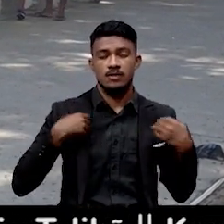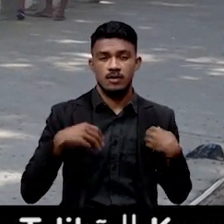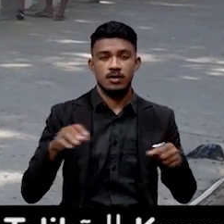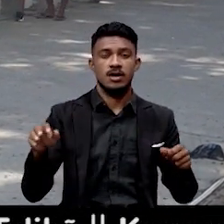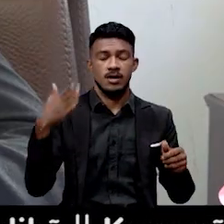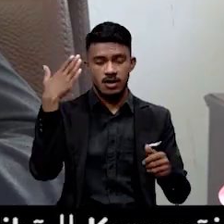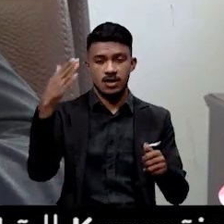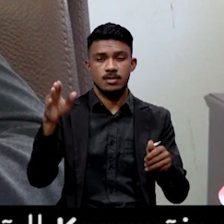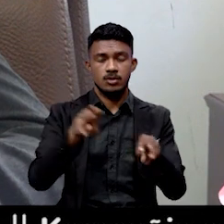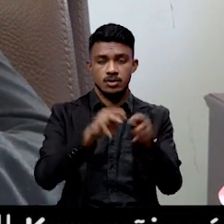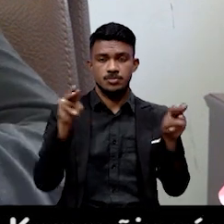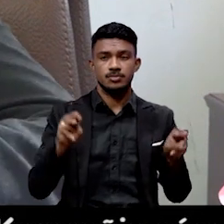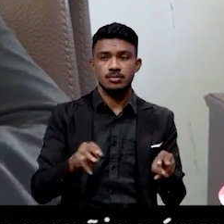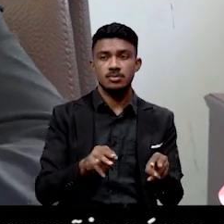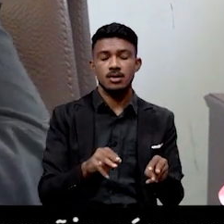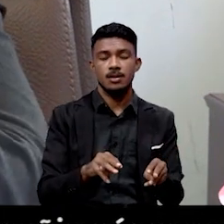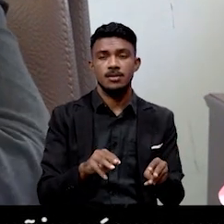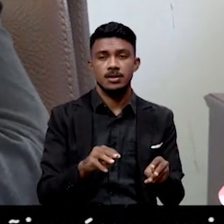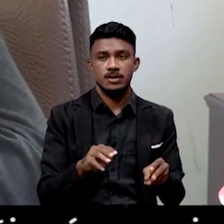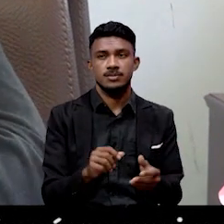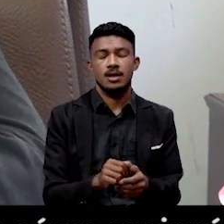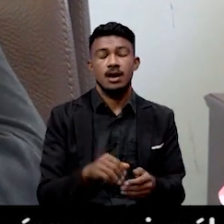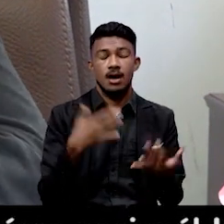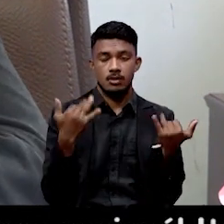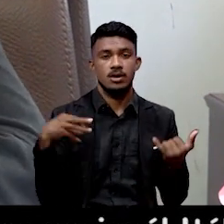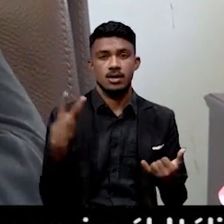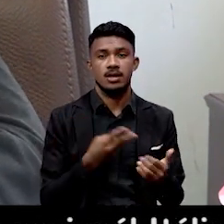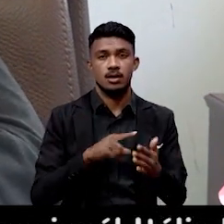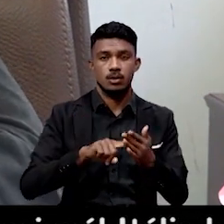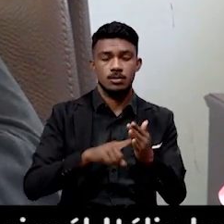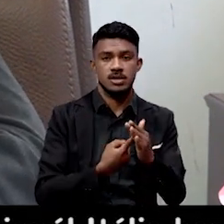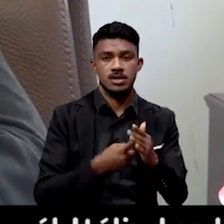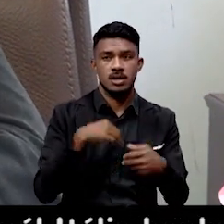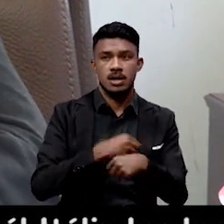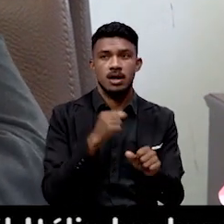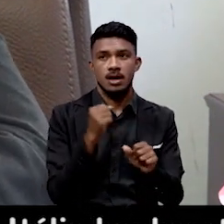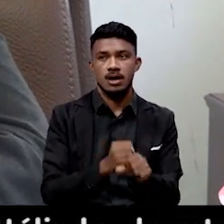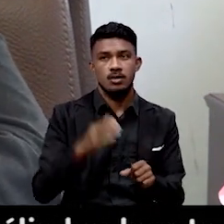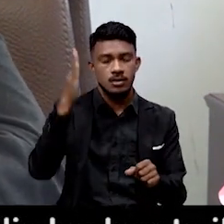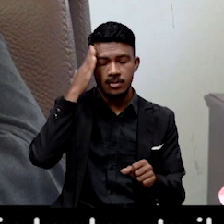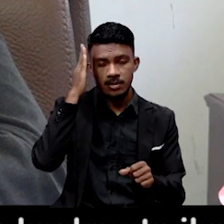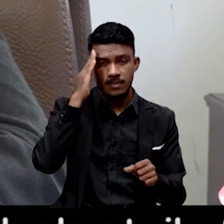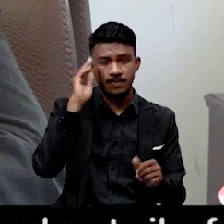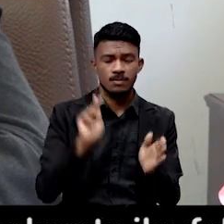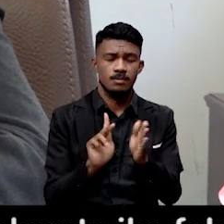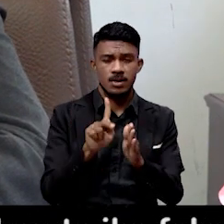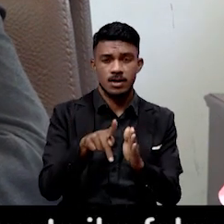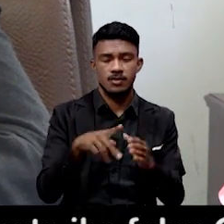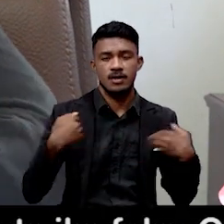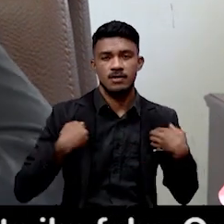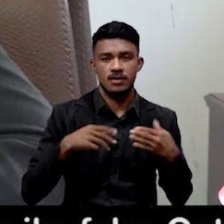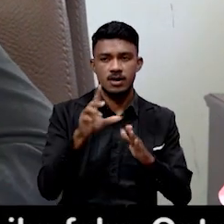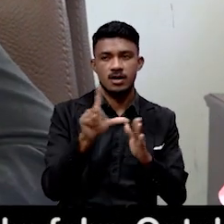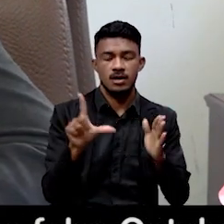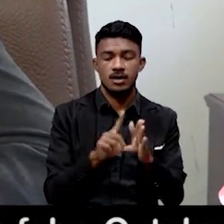atividade econômica é o município de Declalamo e é uma concentra. Agora a começa a falar, sim, plano Ihana, lei Ihana, né, bem, a gente está